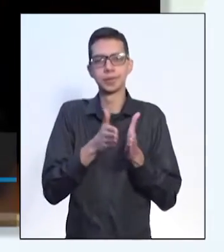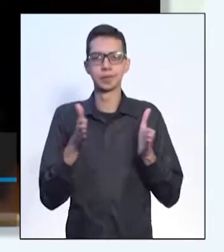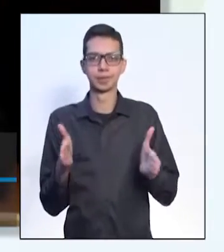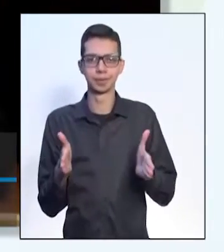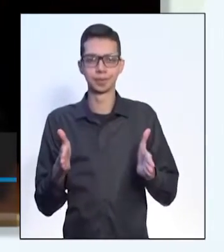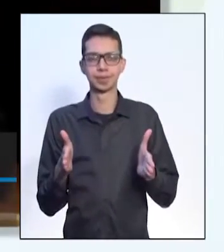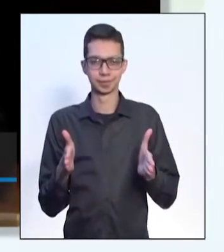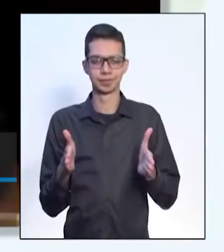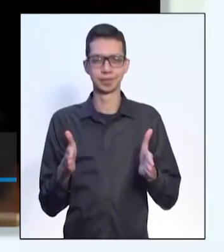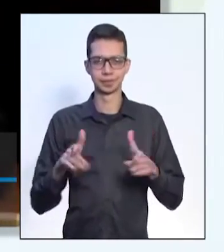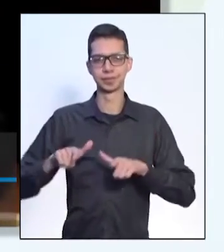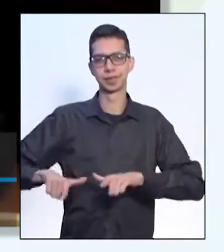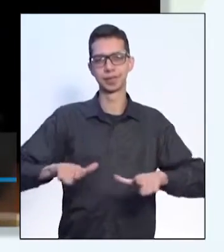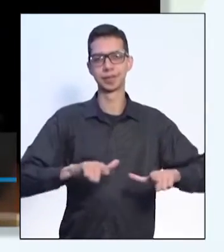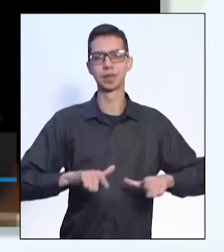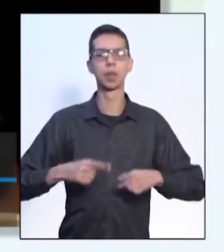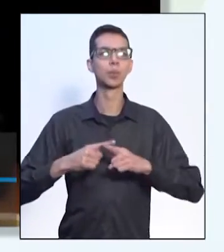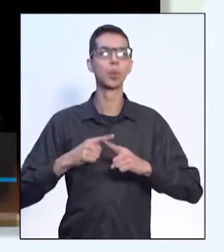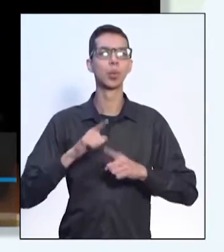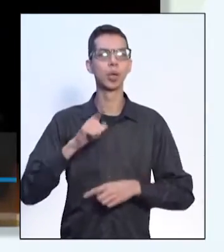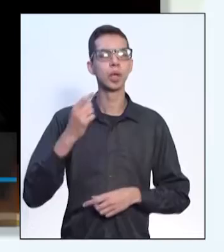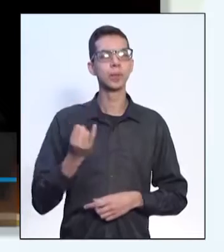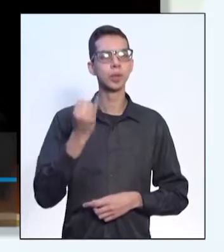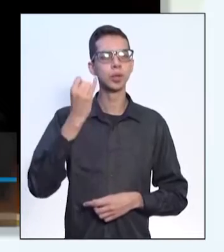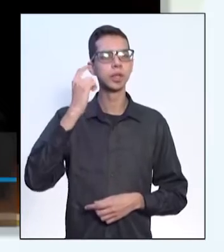no que é importante para vocês. Eu acho